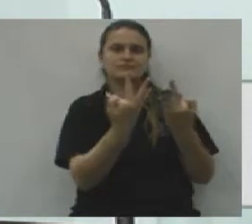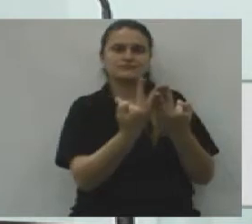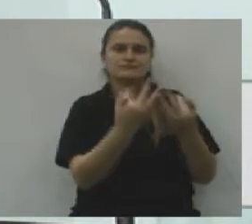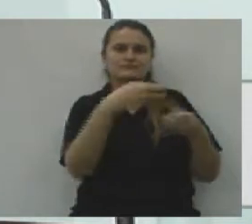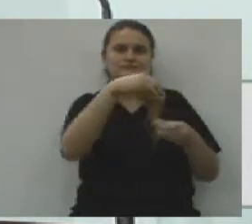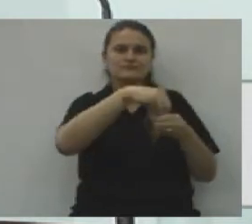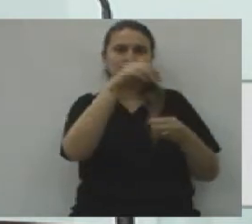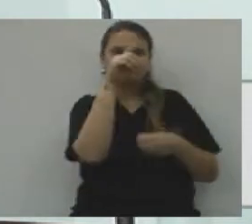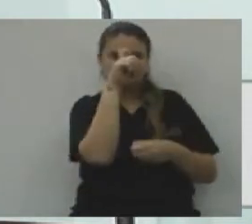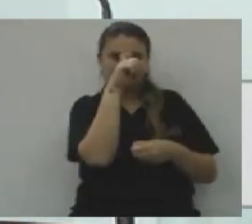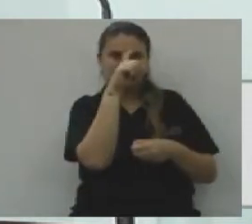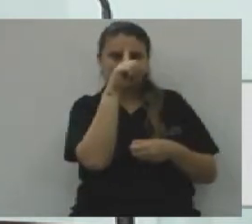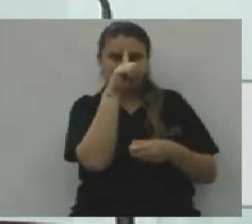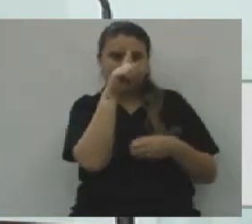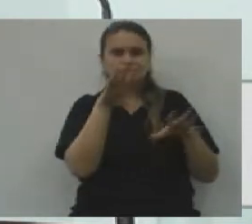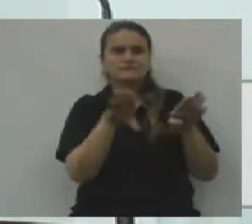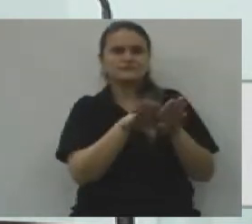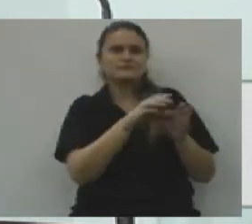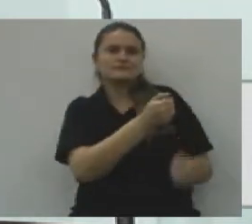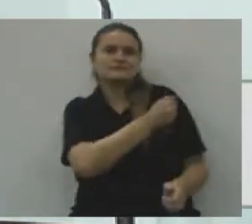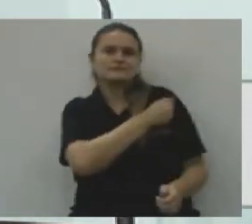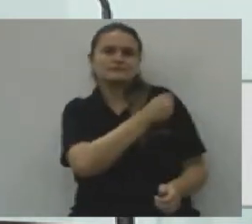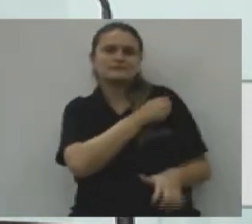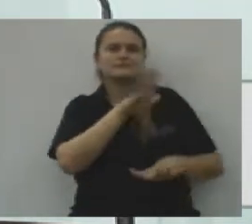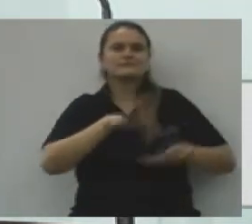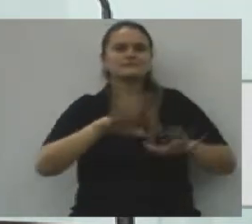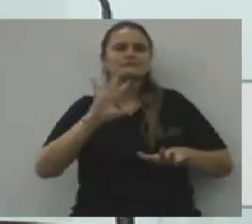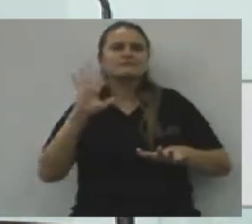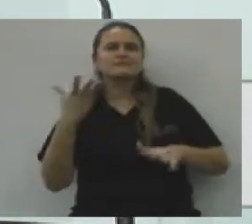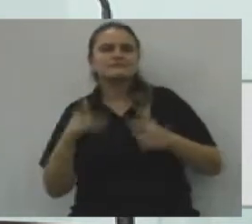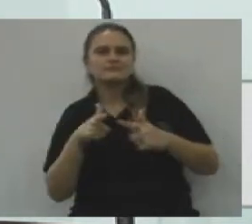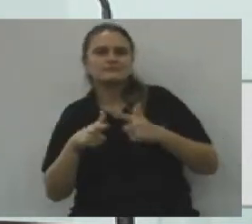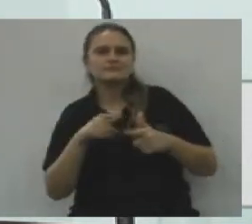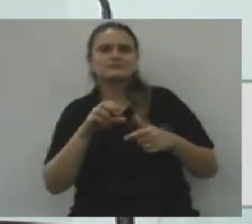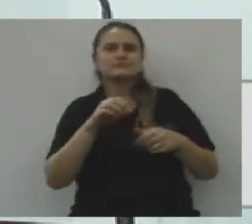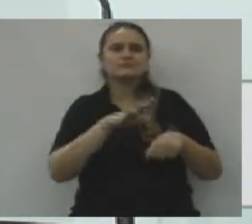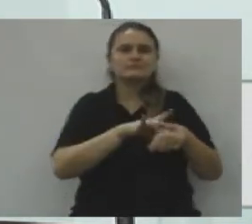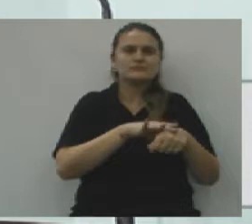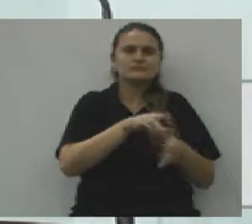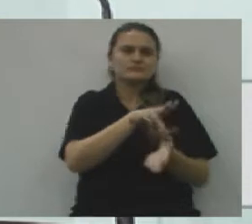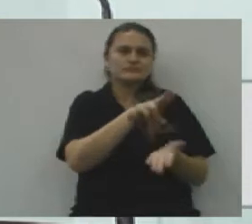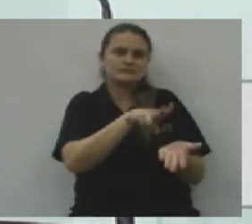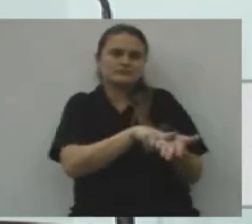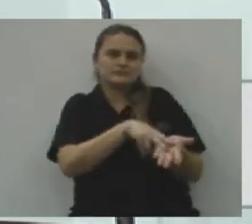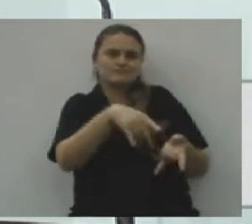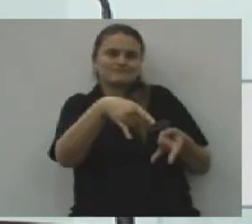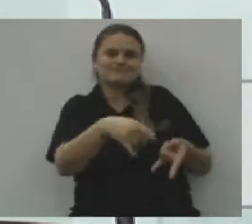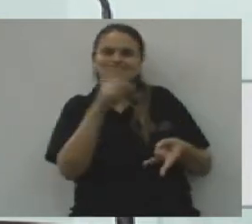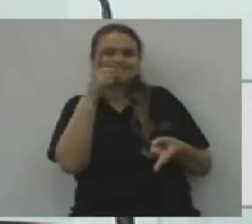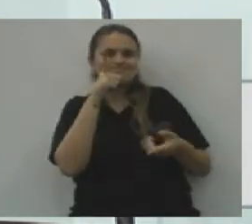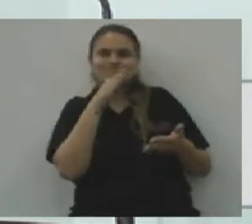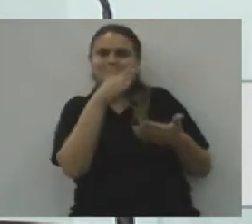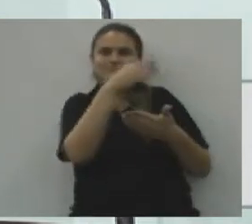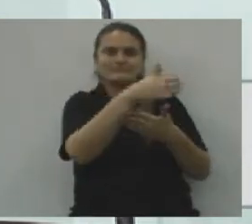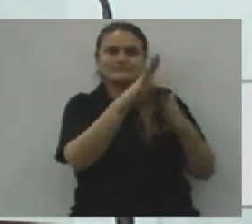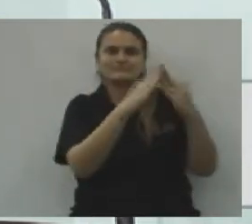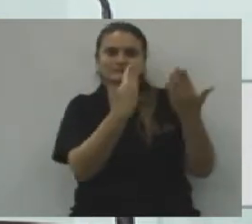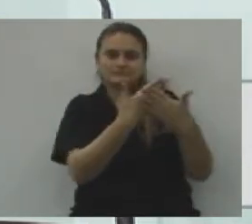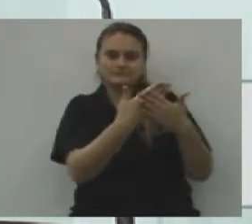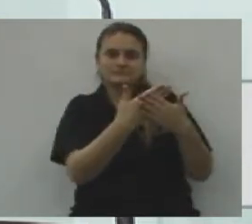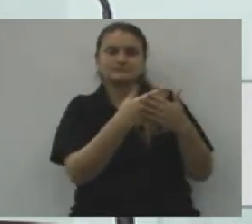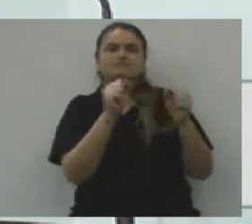Hospitalar. Também quando um aluno sofre um acidente, ou ele está acamado, ou sem condições de acesso, as escolas dispõem